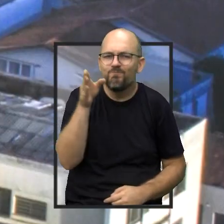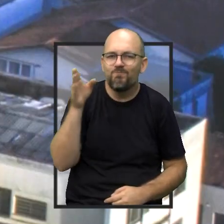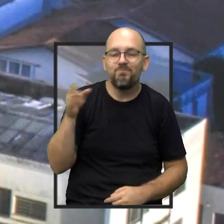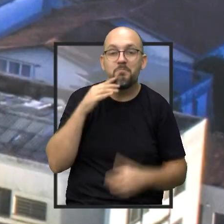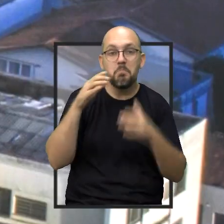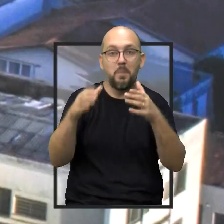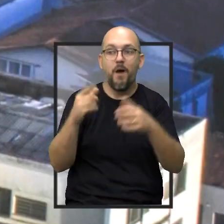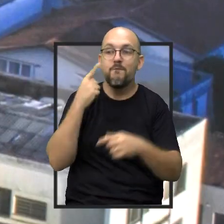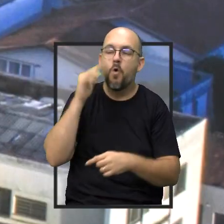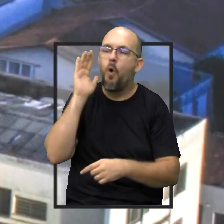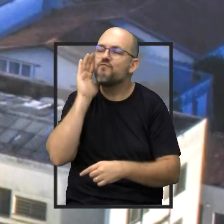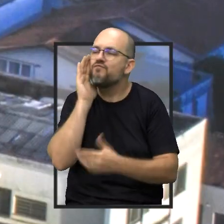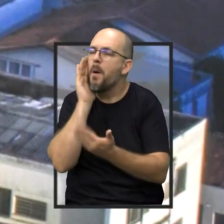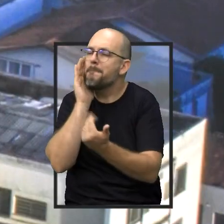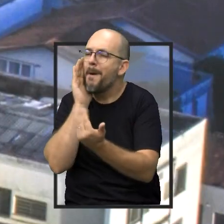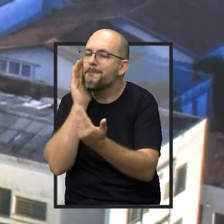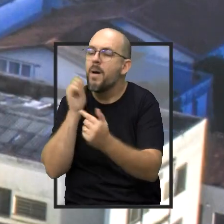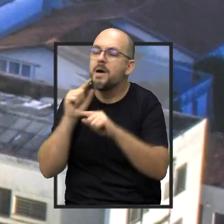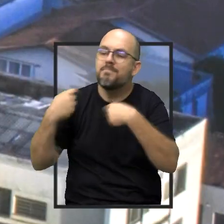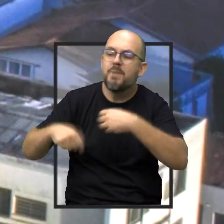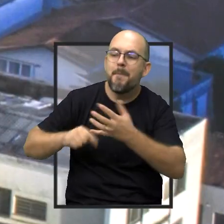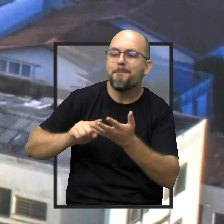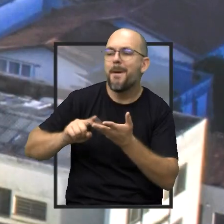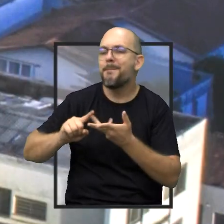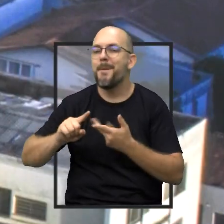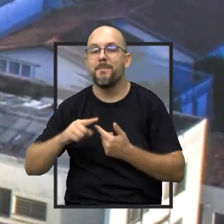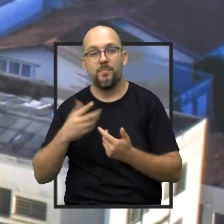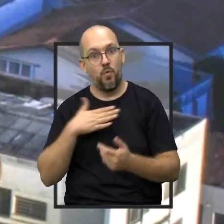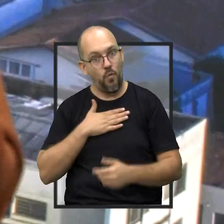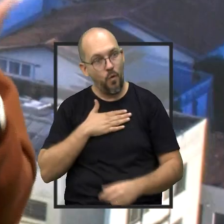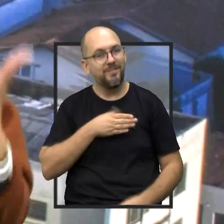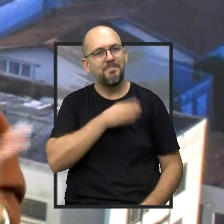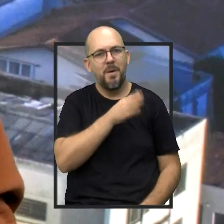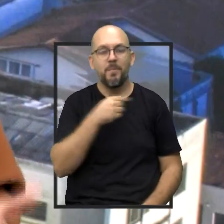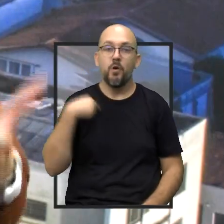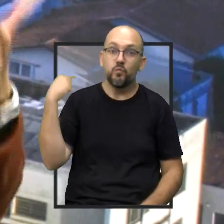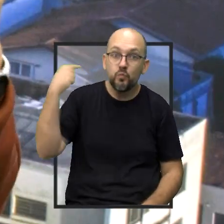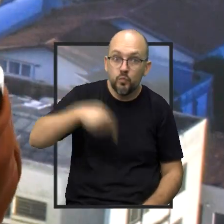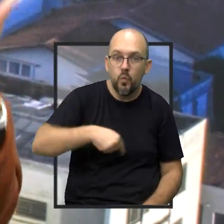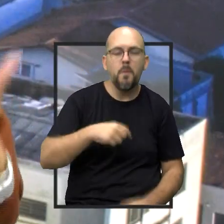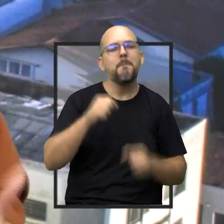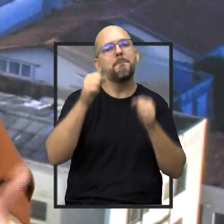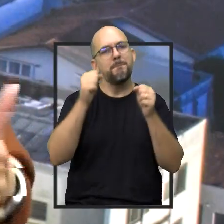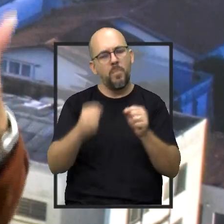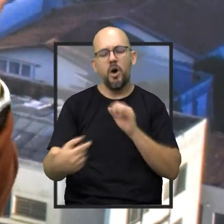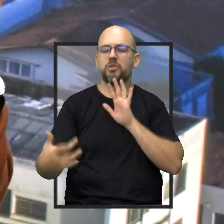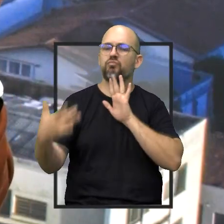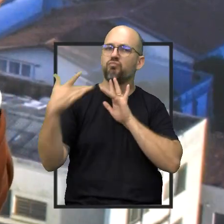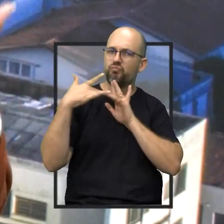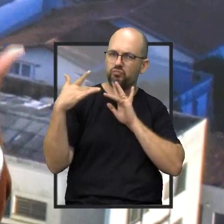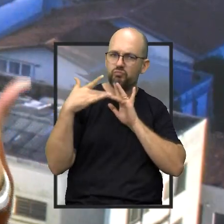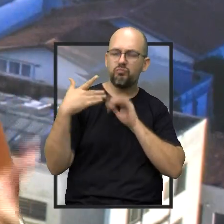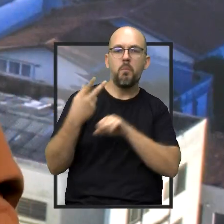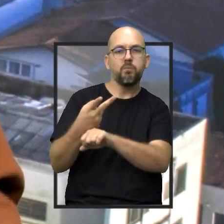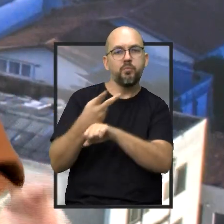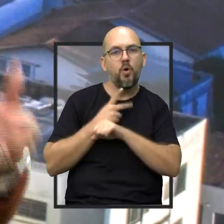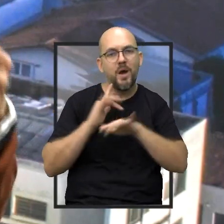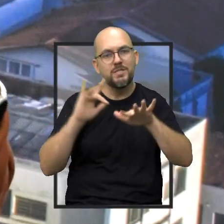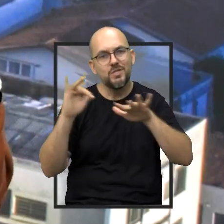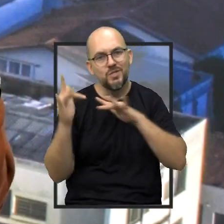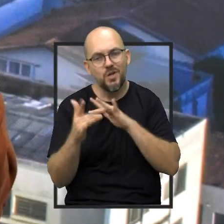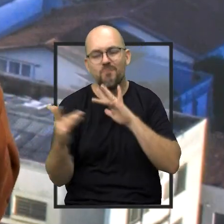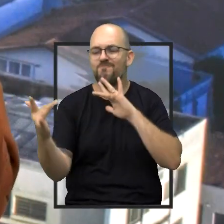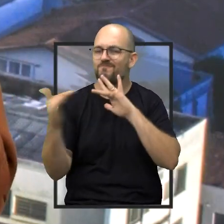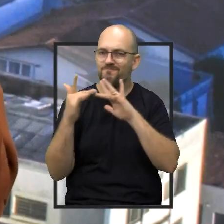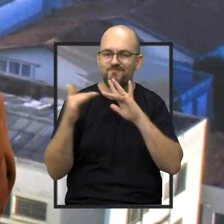ouvir, para de fato entender aquela necessidade da população. Então, estou aqui, podem me acionar, podem me procurar nas redes